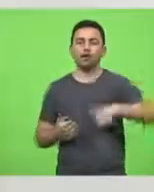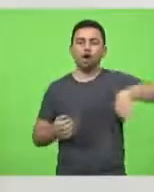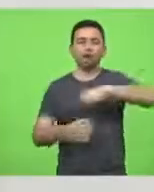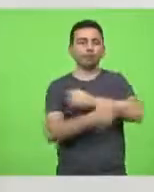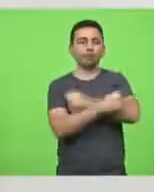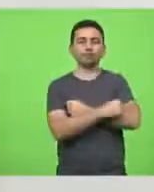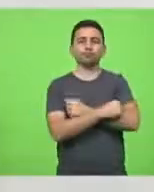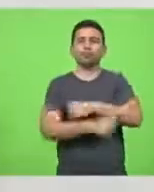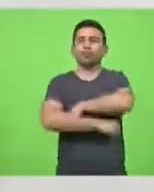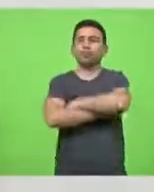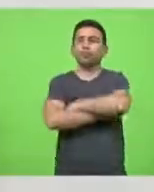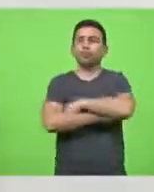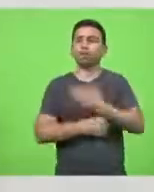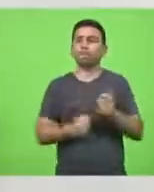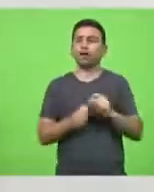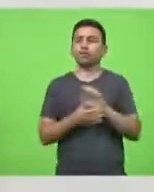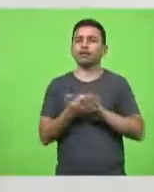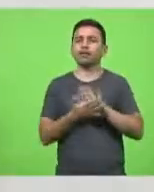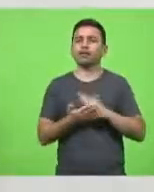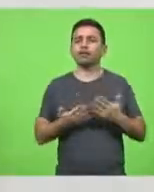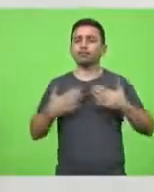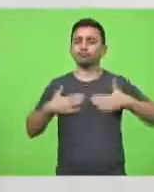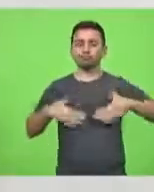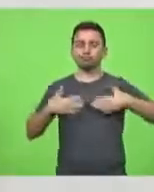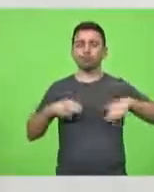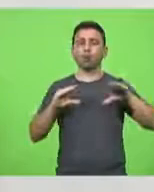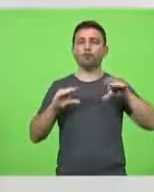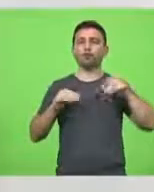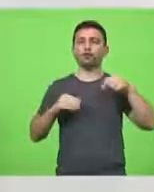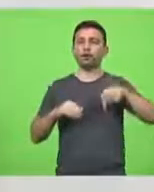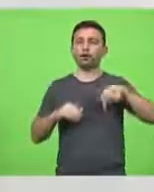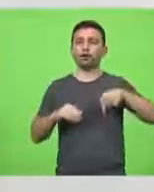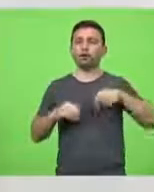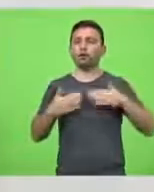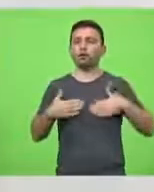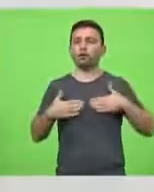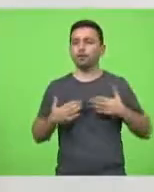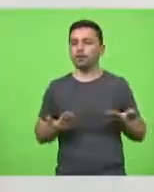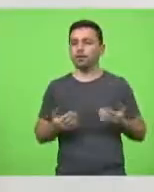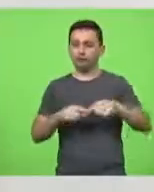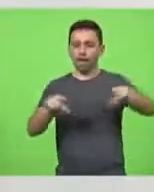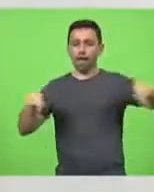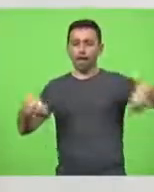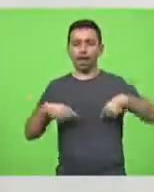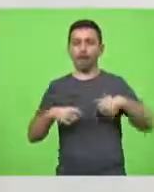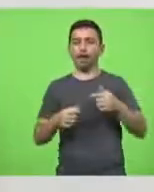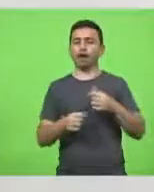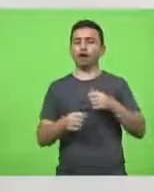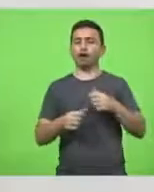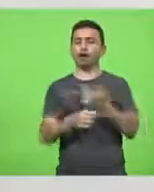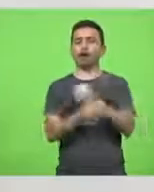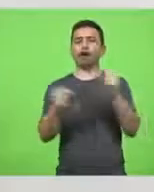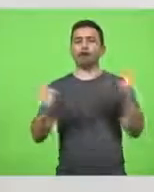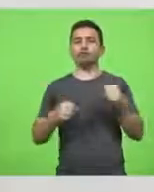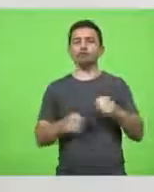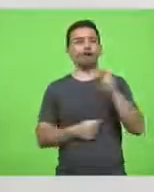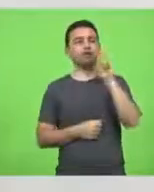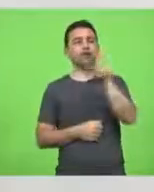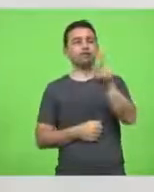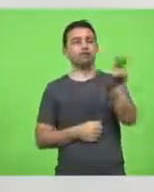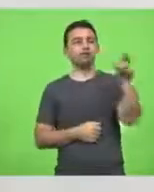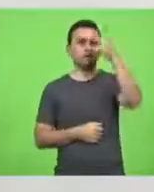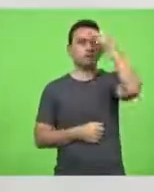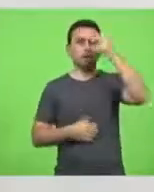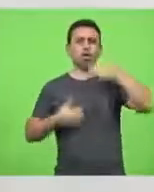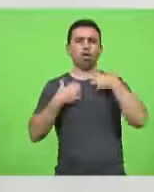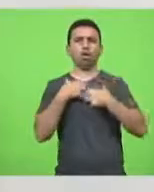No ar-condicionado, cadeirinha confortável, no nosso gabinete grande, vendo as pessoas